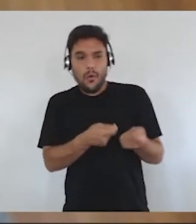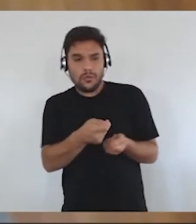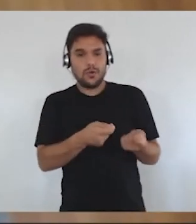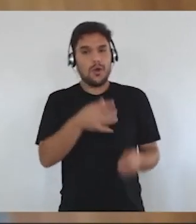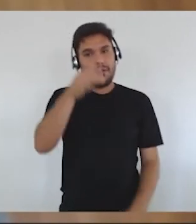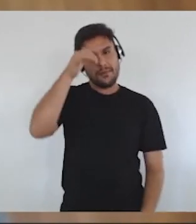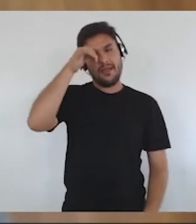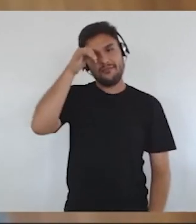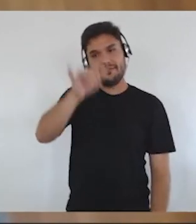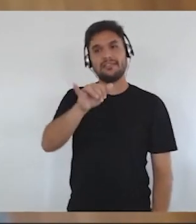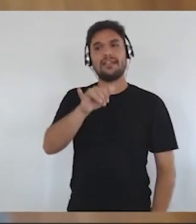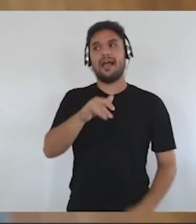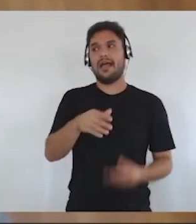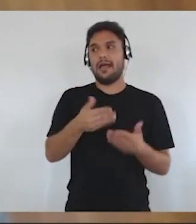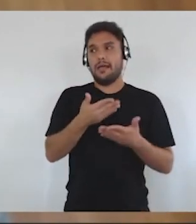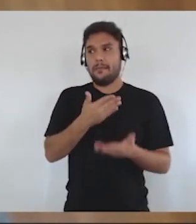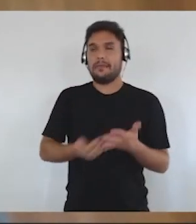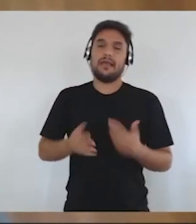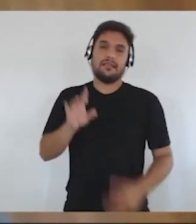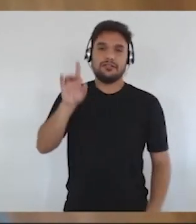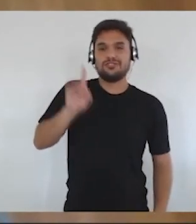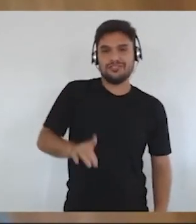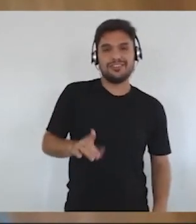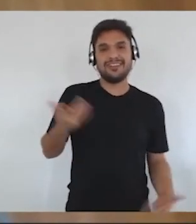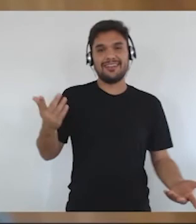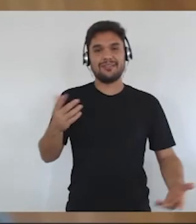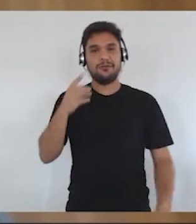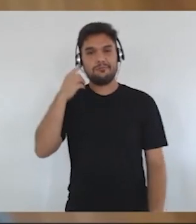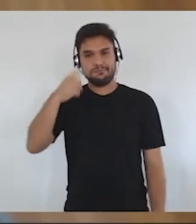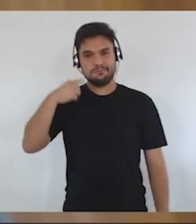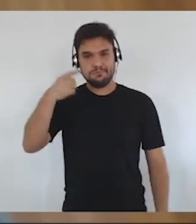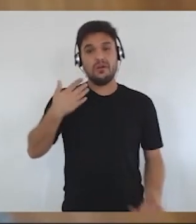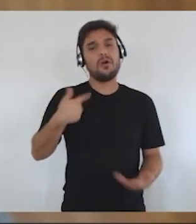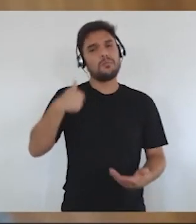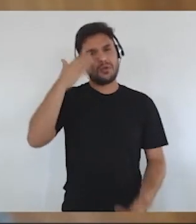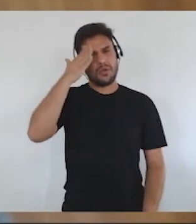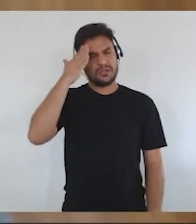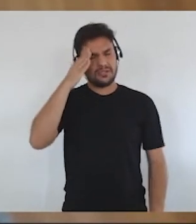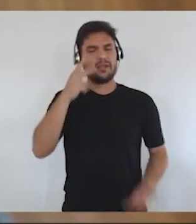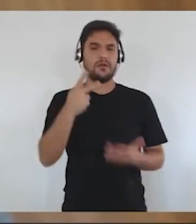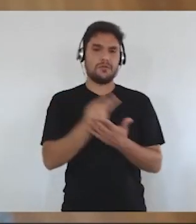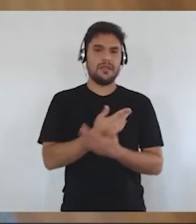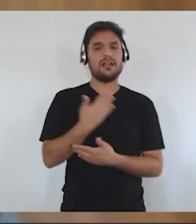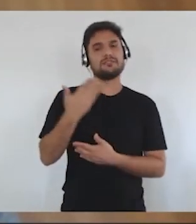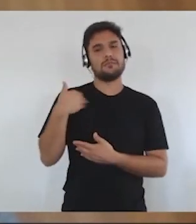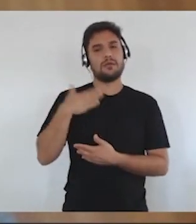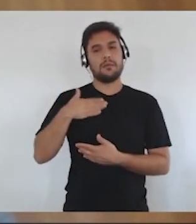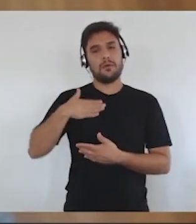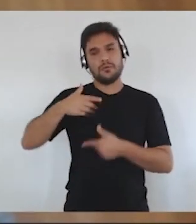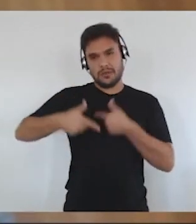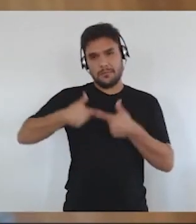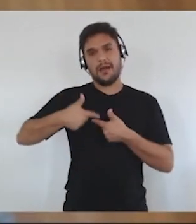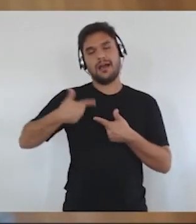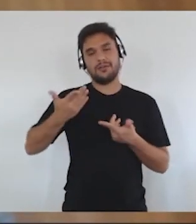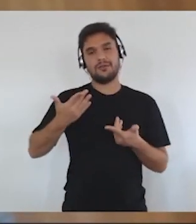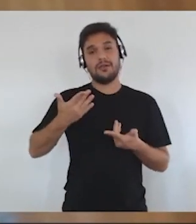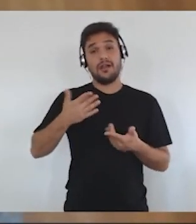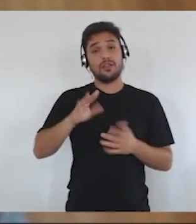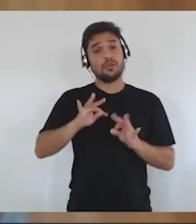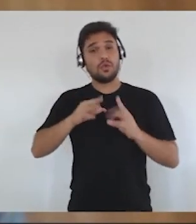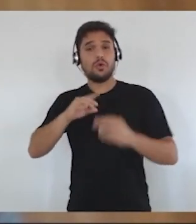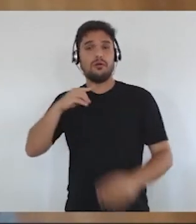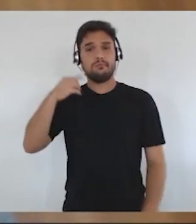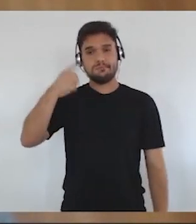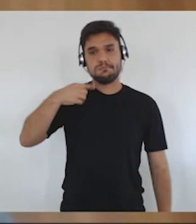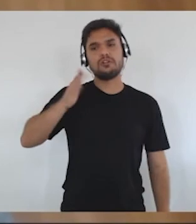essas constantes violações de prerrogativas, que eu sei exatamente o que significam, porque já vivi isso no exercício profissional da advocacia, e que todos os advogados